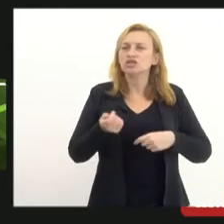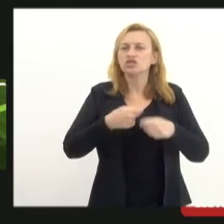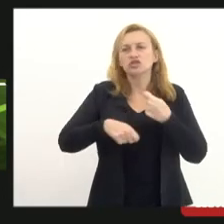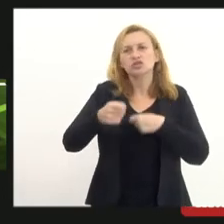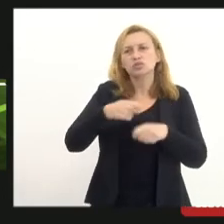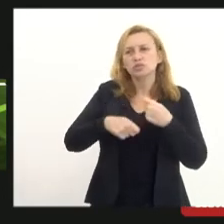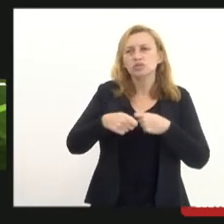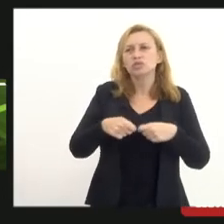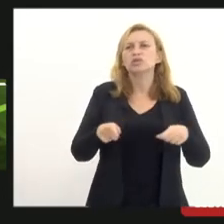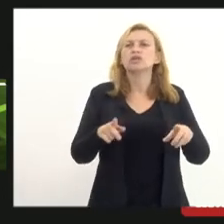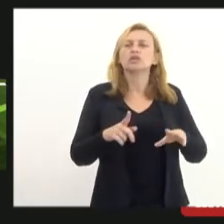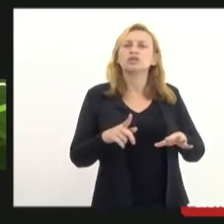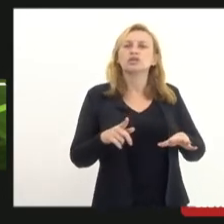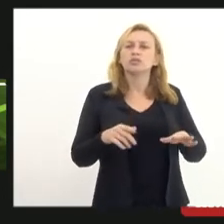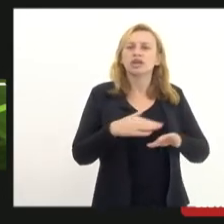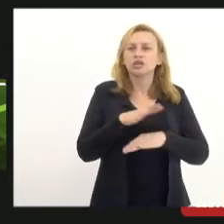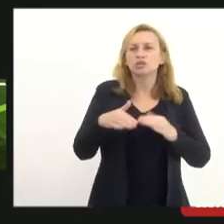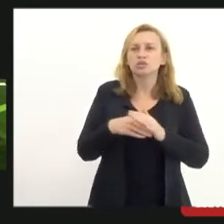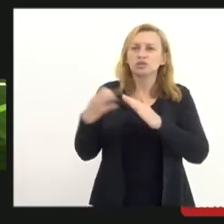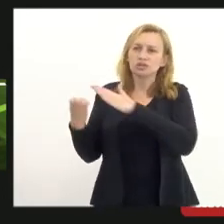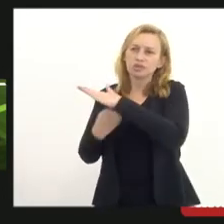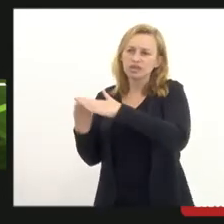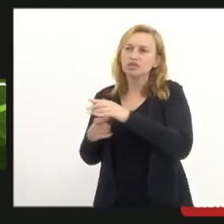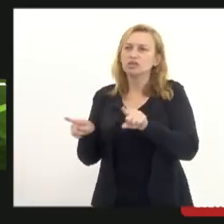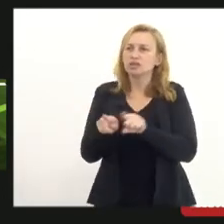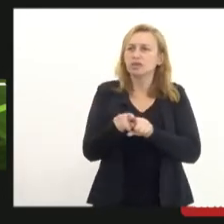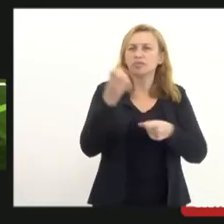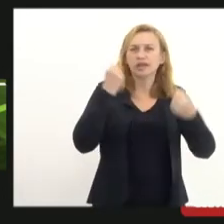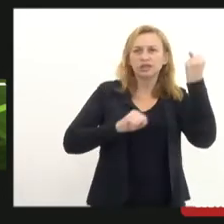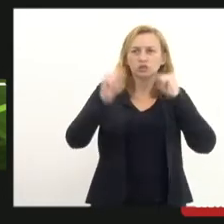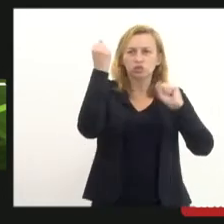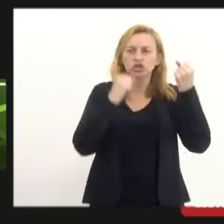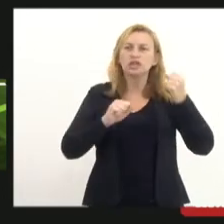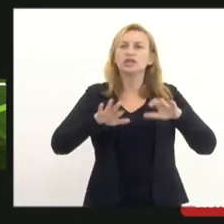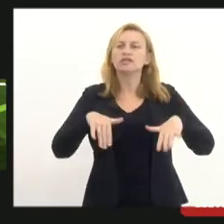negócios, tanto para as operadoras quanto para a indústria. Então,